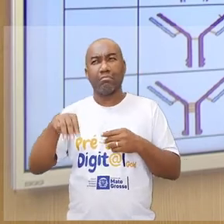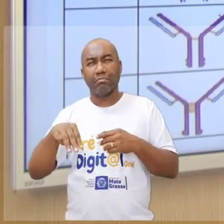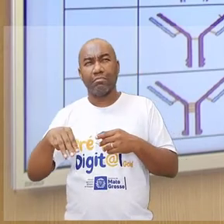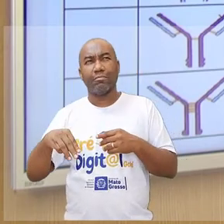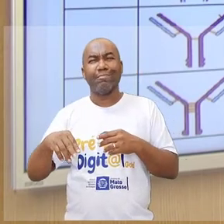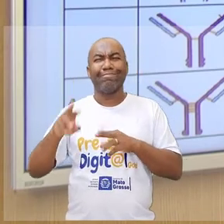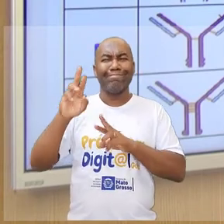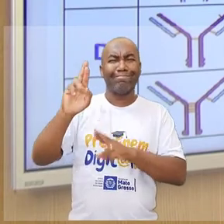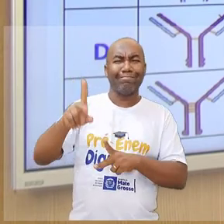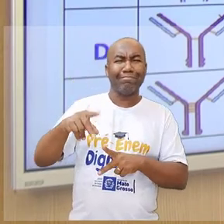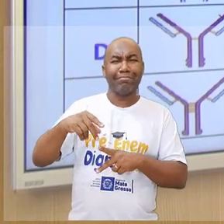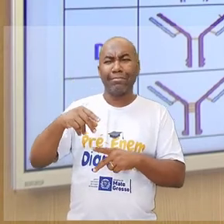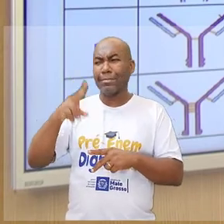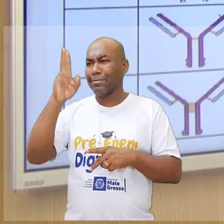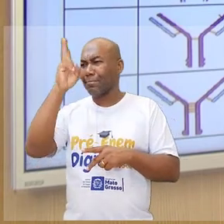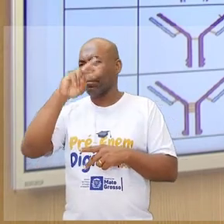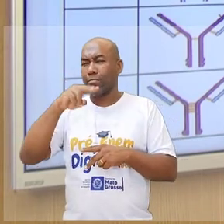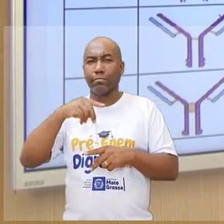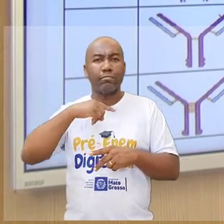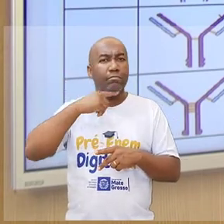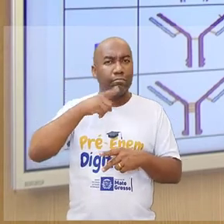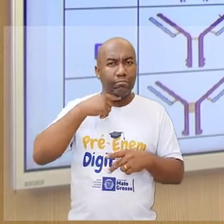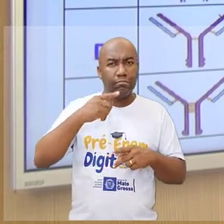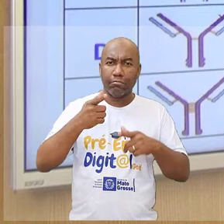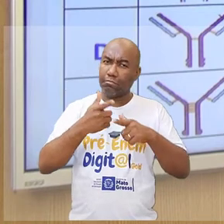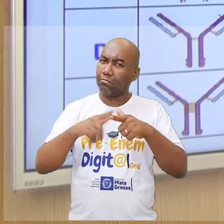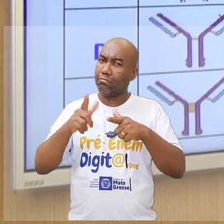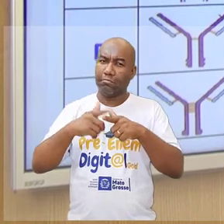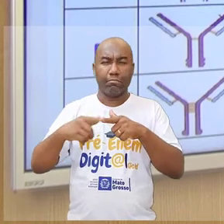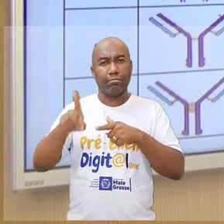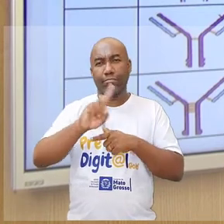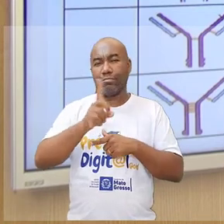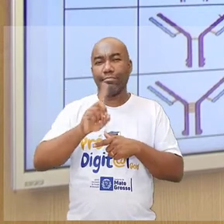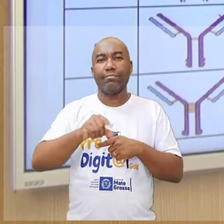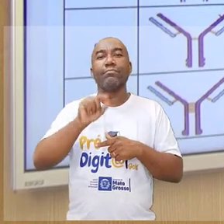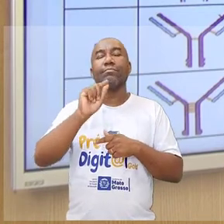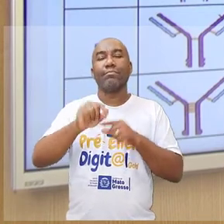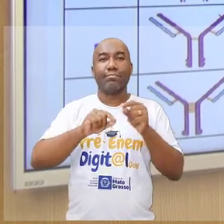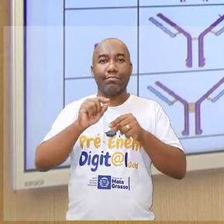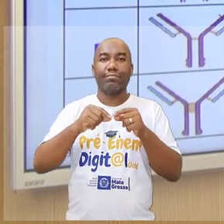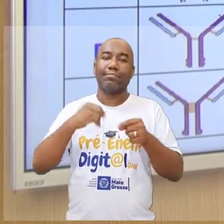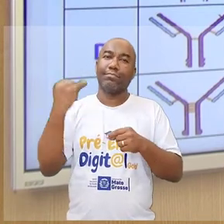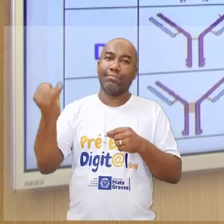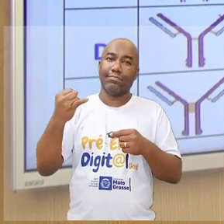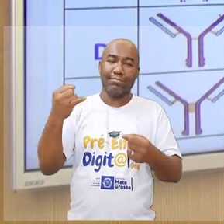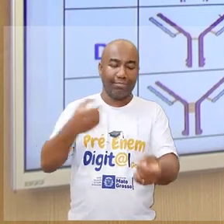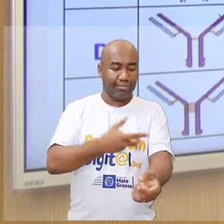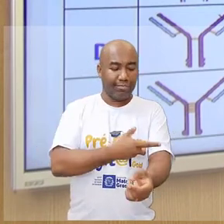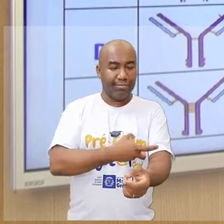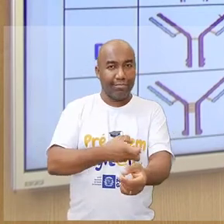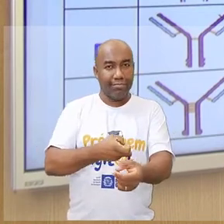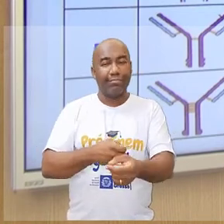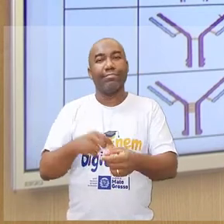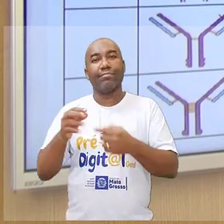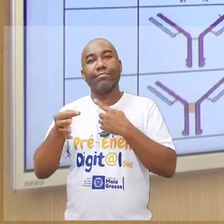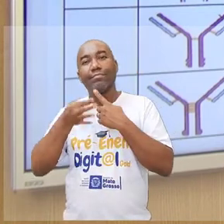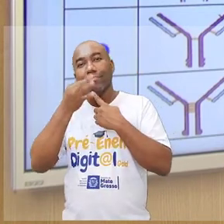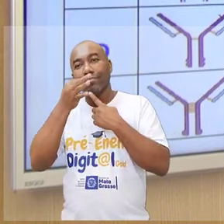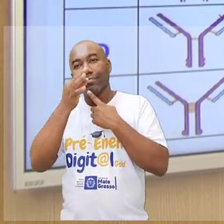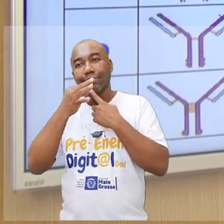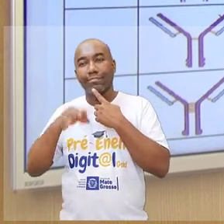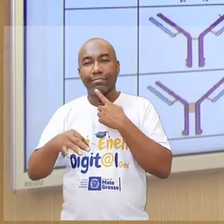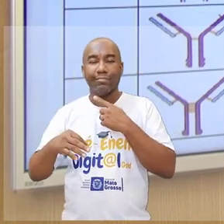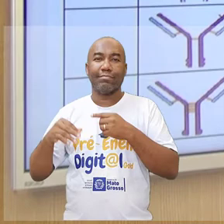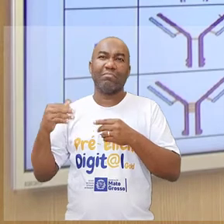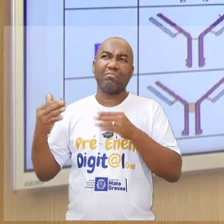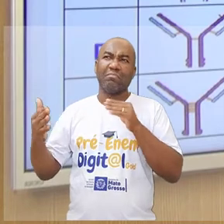proteínas, desses anticorpos, olha a importância disso quando é feito um exame, que é um exame que todos nós vamos fazer